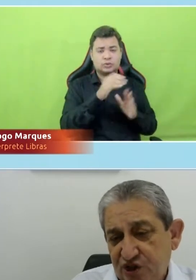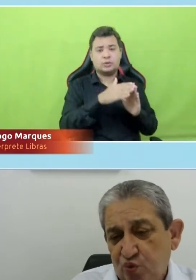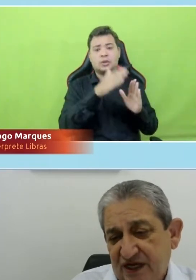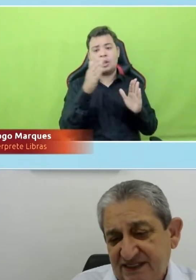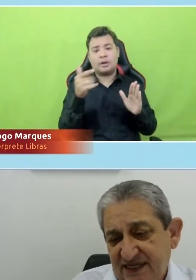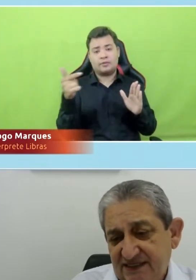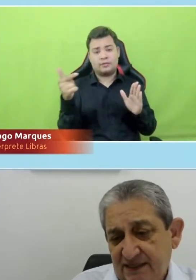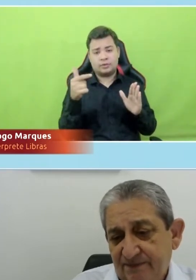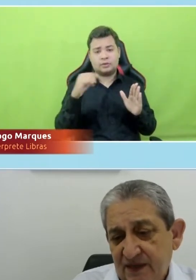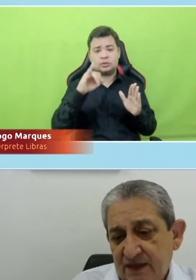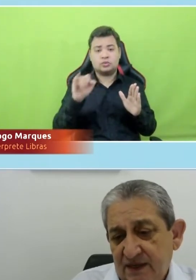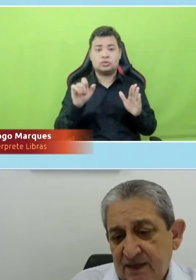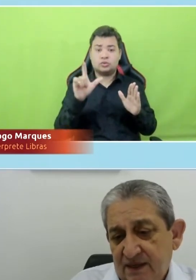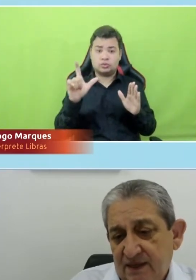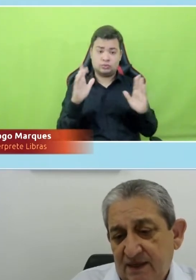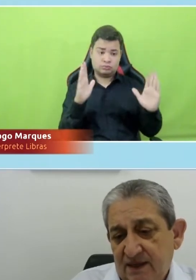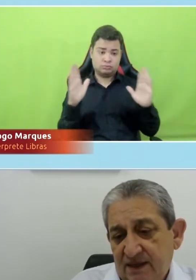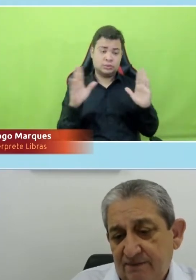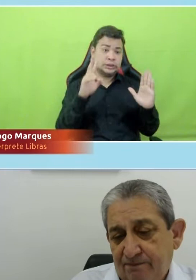de segunda a sexta,